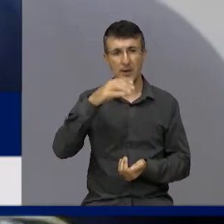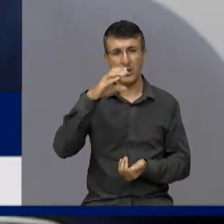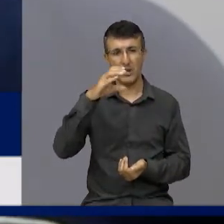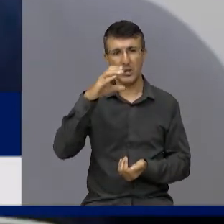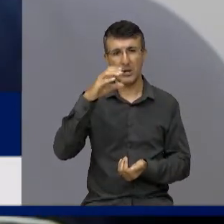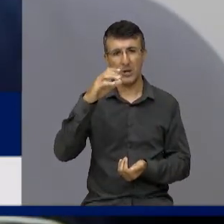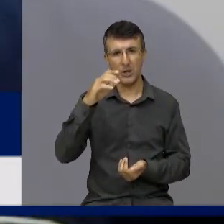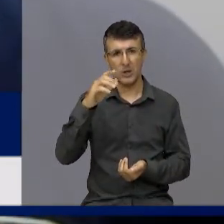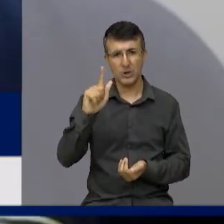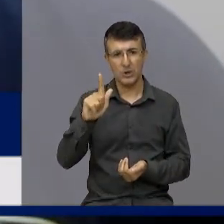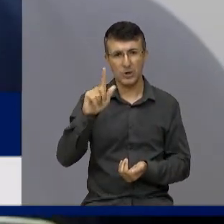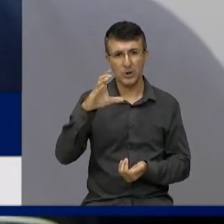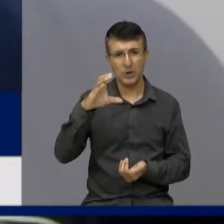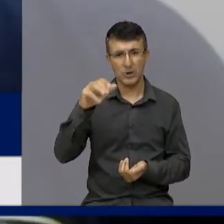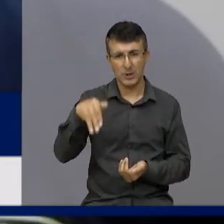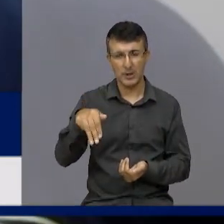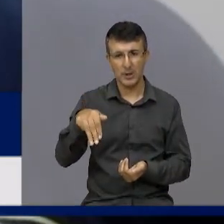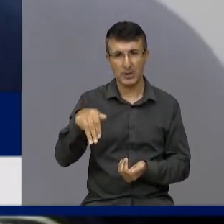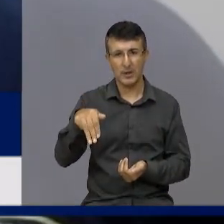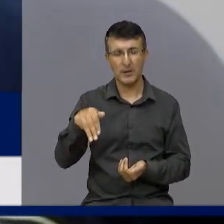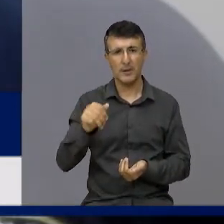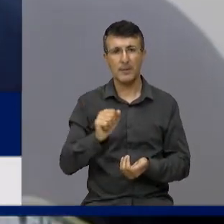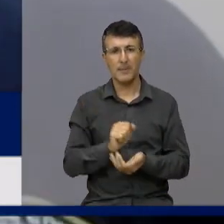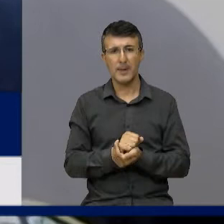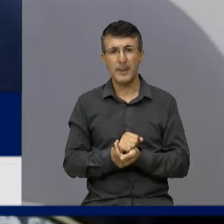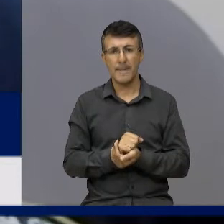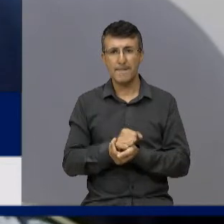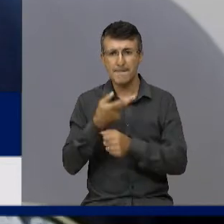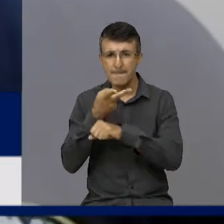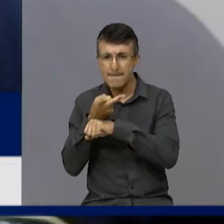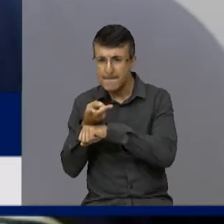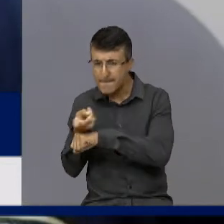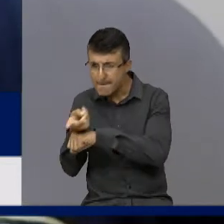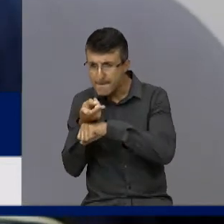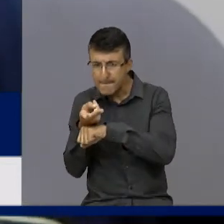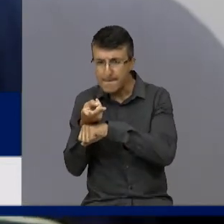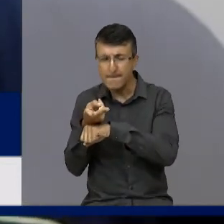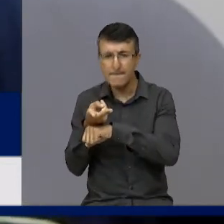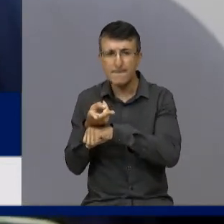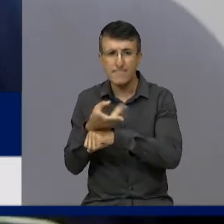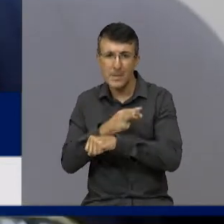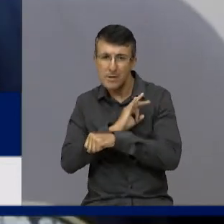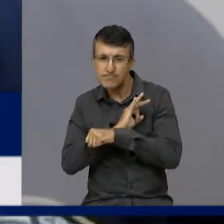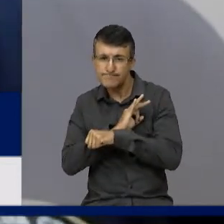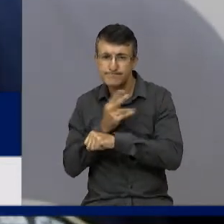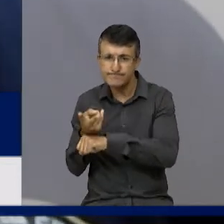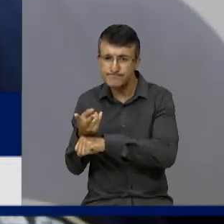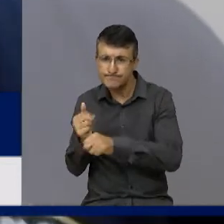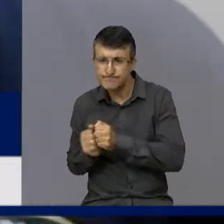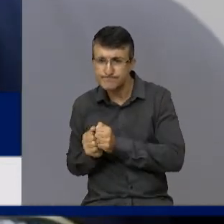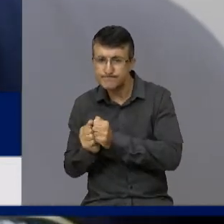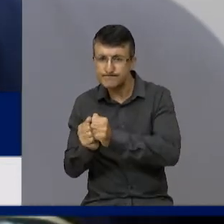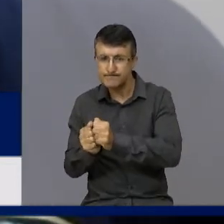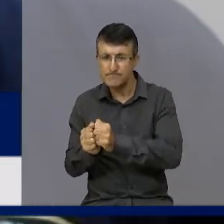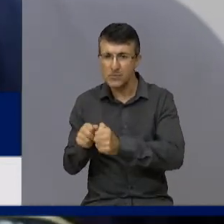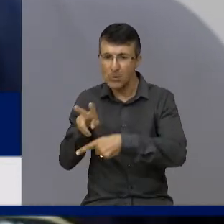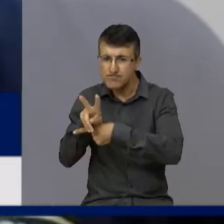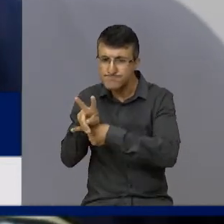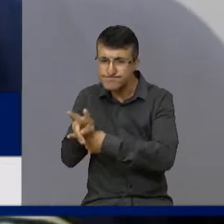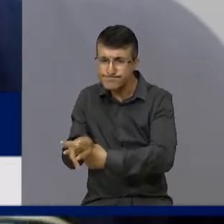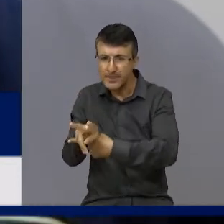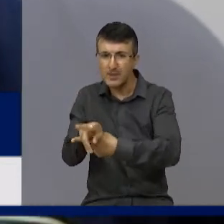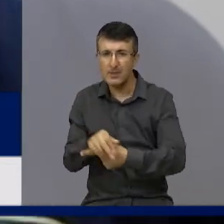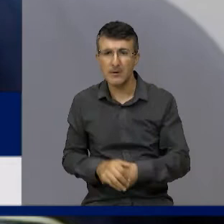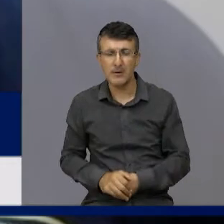corram risco, mas as que estão em maior perigo, para serem acompanhadas por essa patrulha. A nossa patrulha funciona